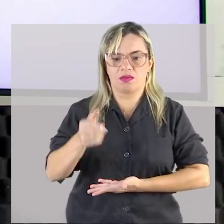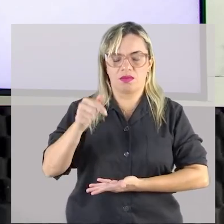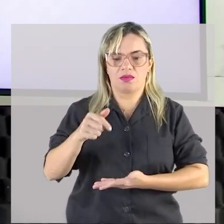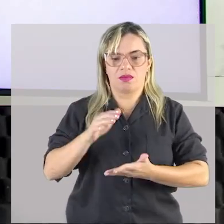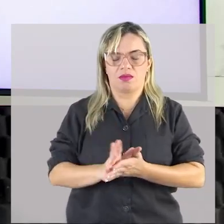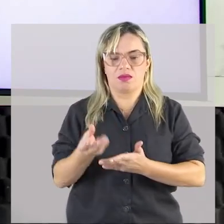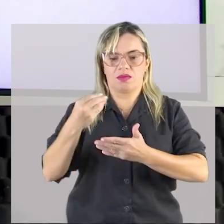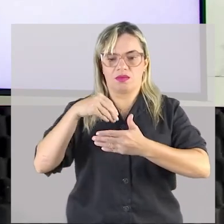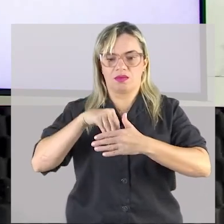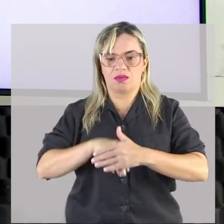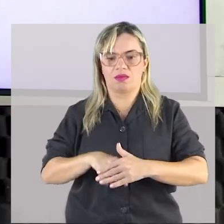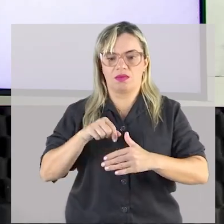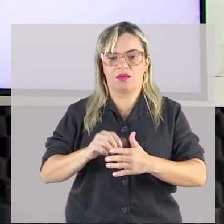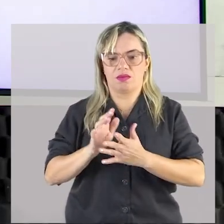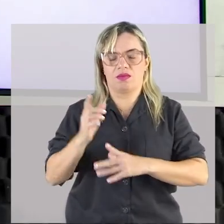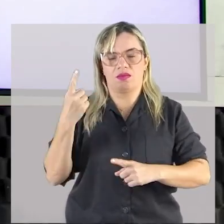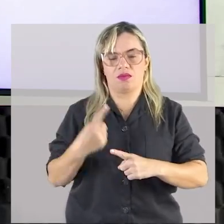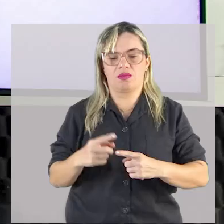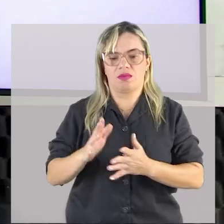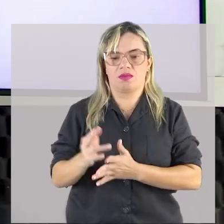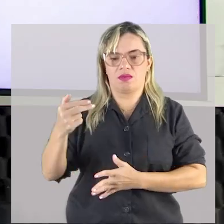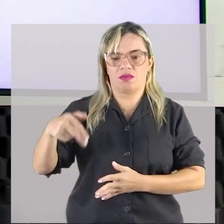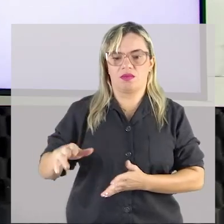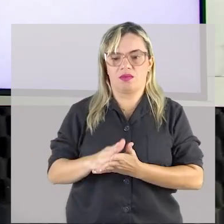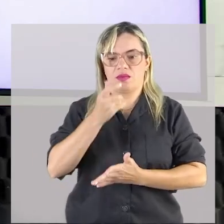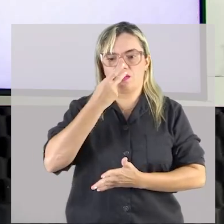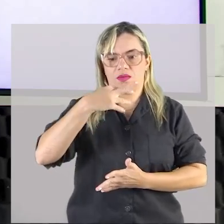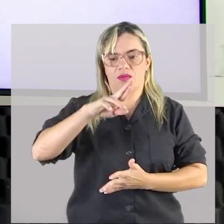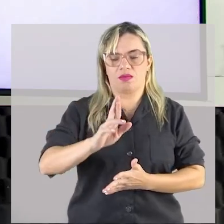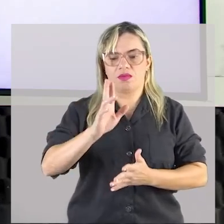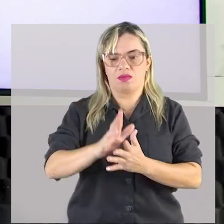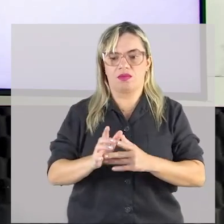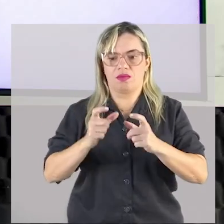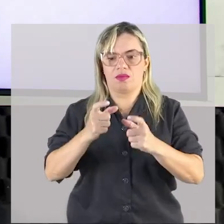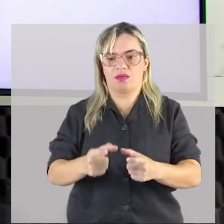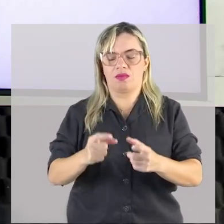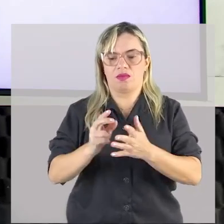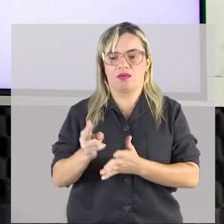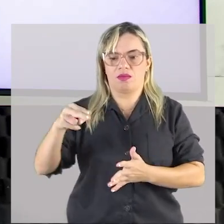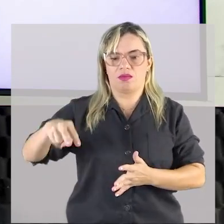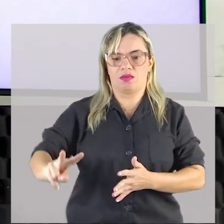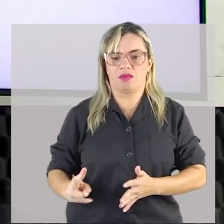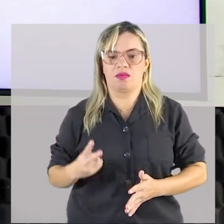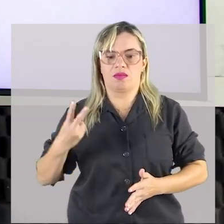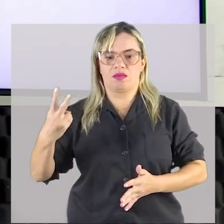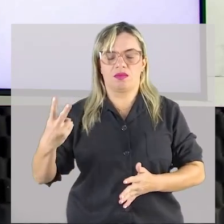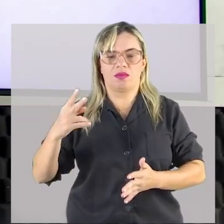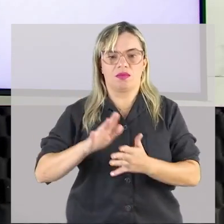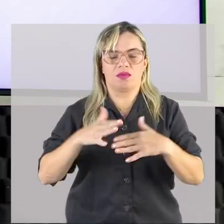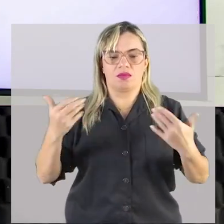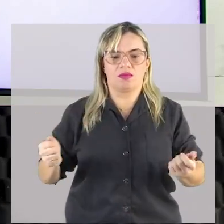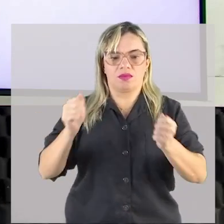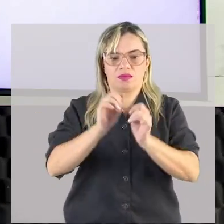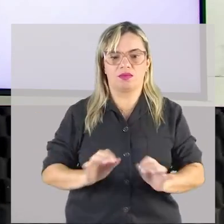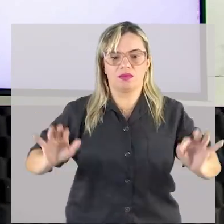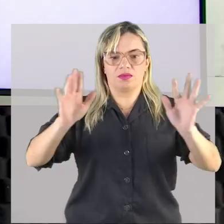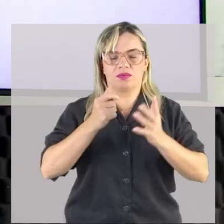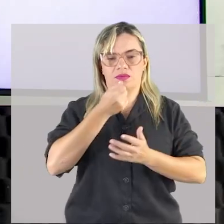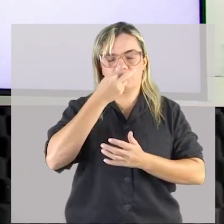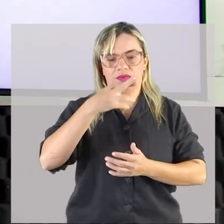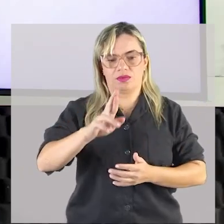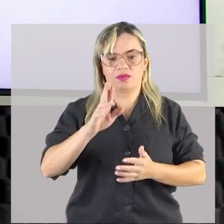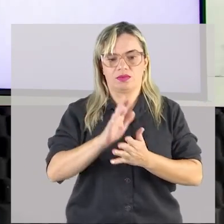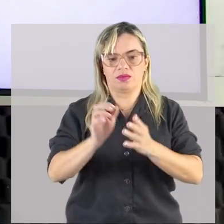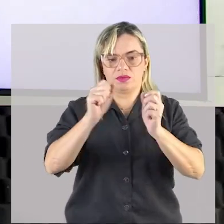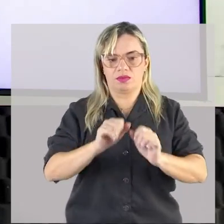essa imensa reserva, porque o nitrogênio do ar encontra-se na forma de N2, quer dizer, esta forma